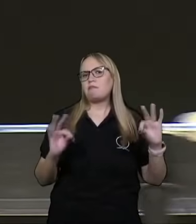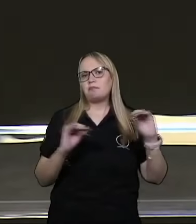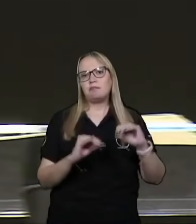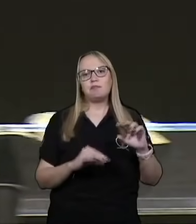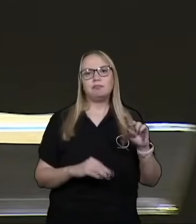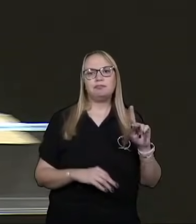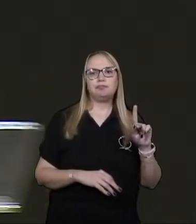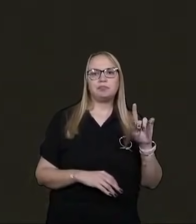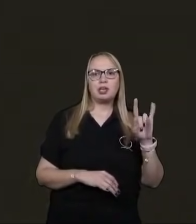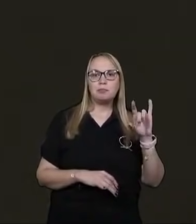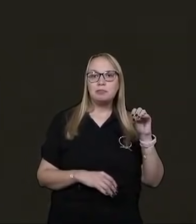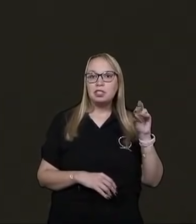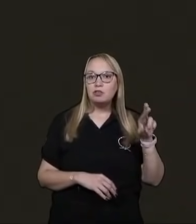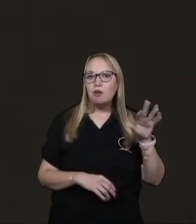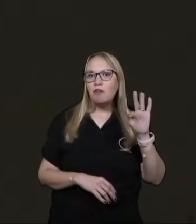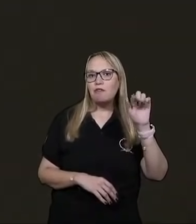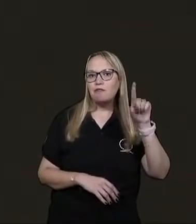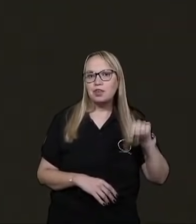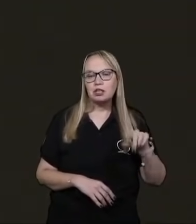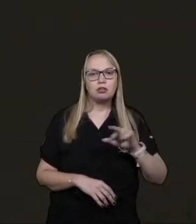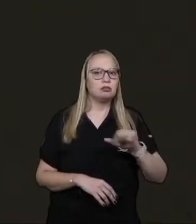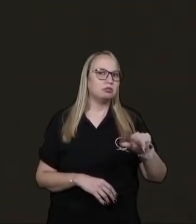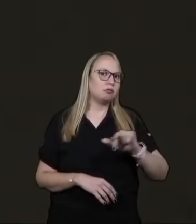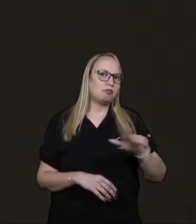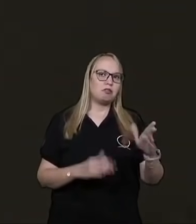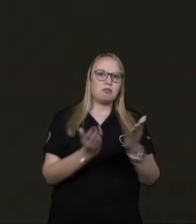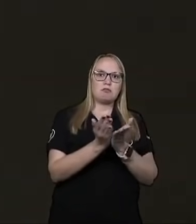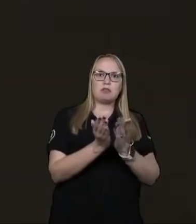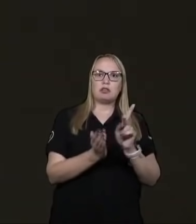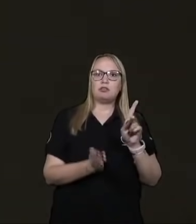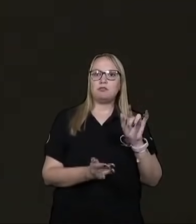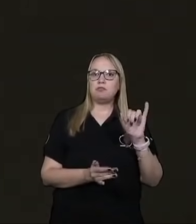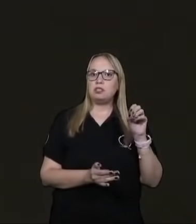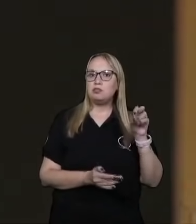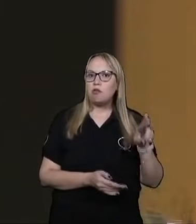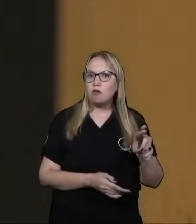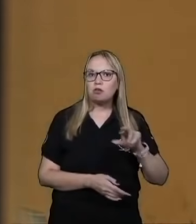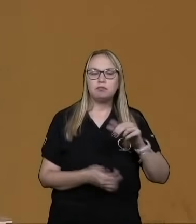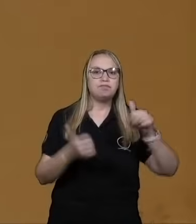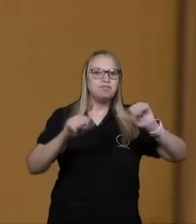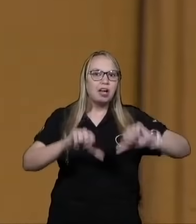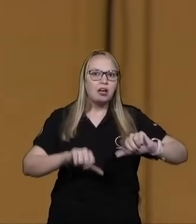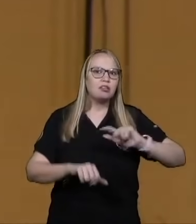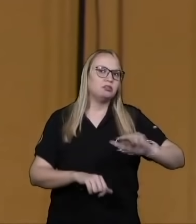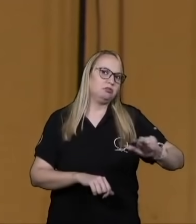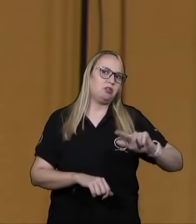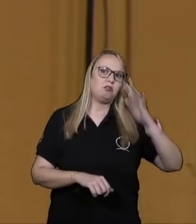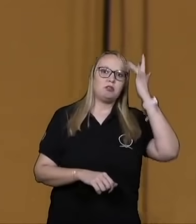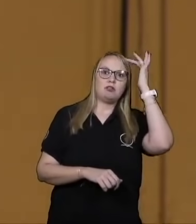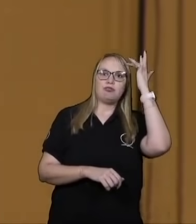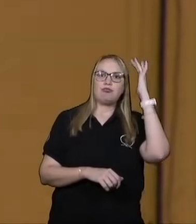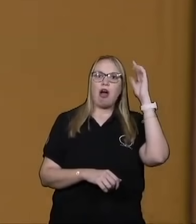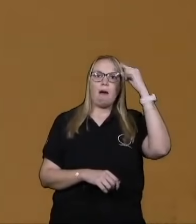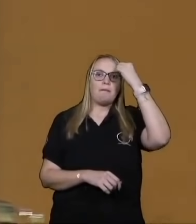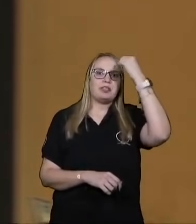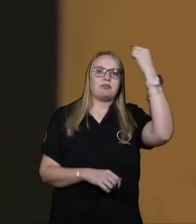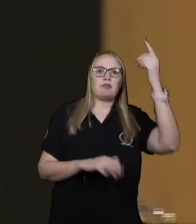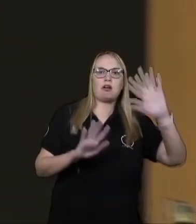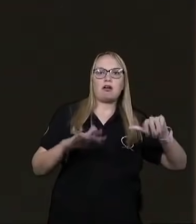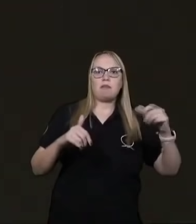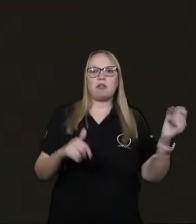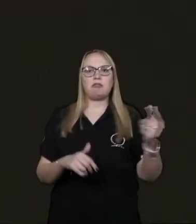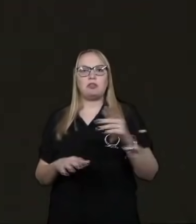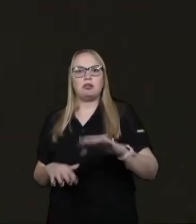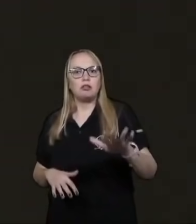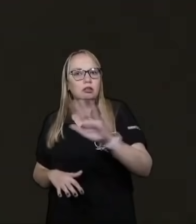fé hum não é para você ser um cristão pior não é para você pensar que é melhor